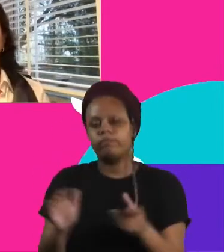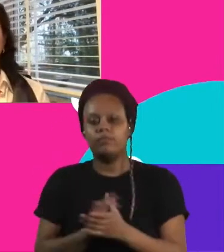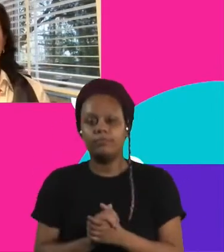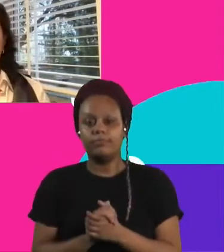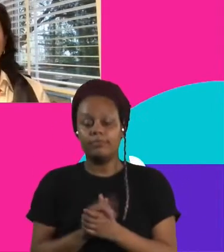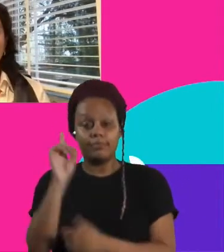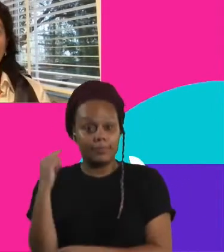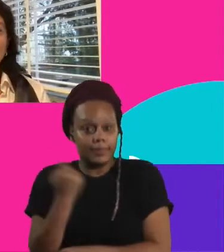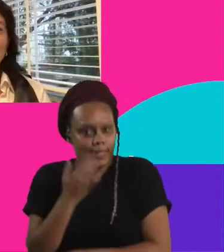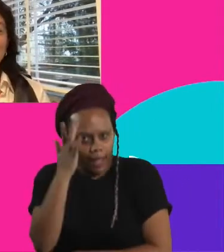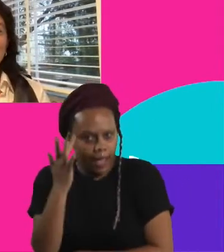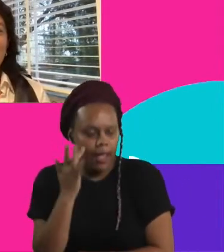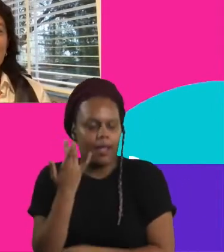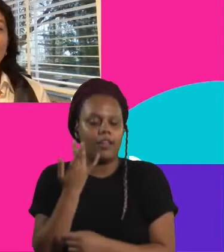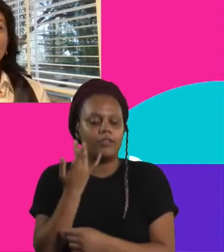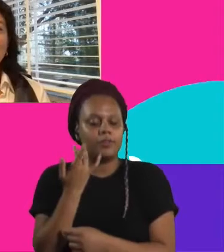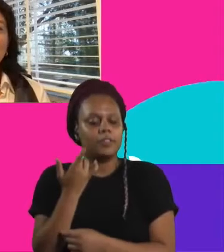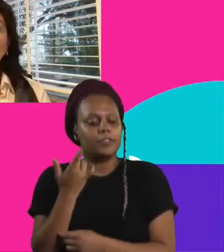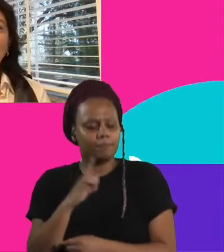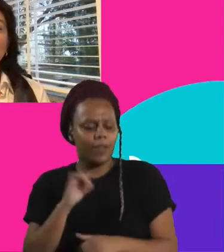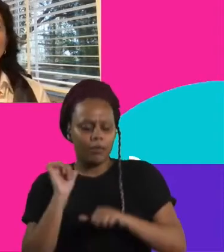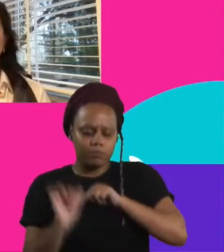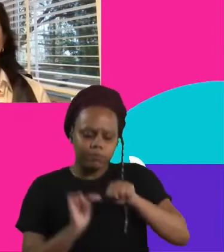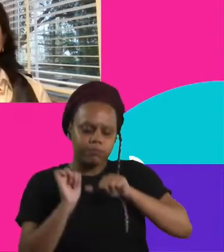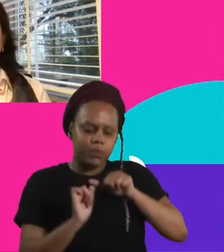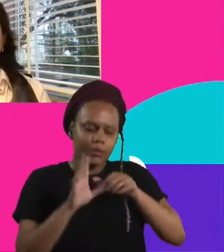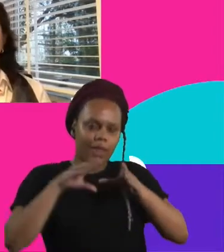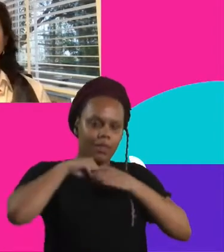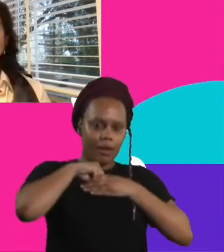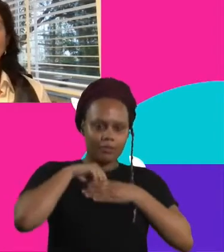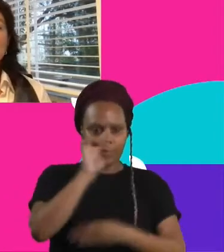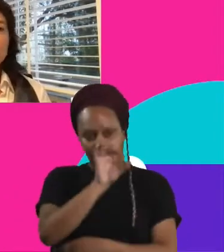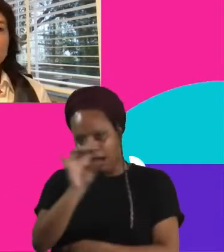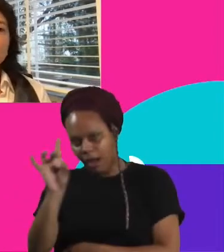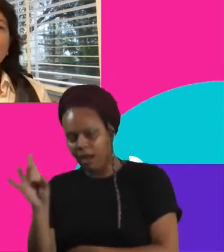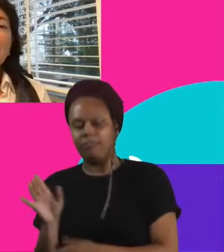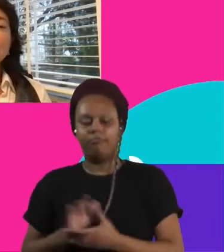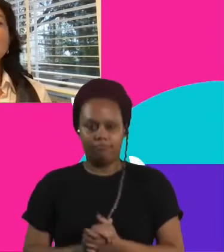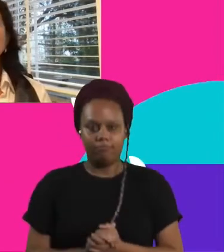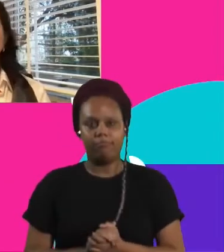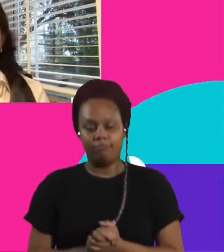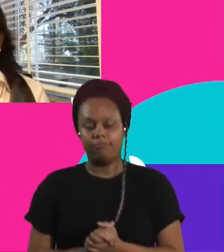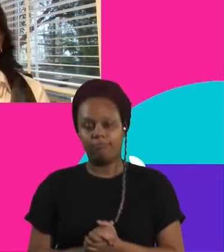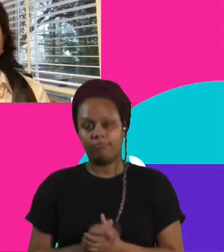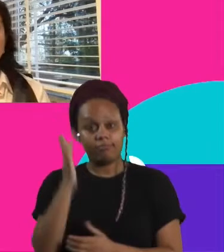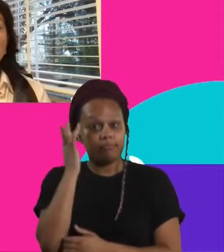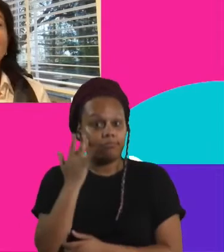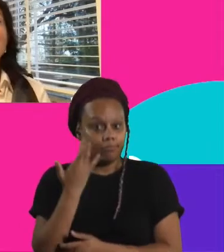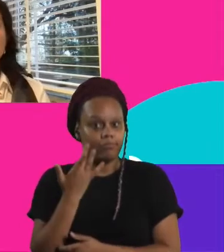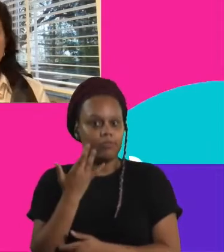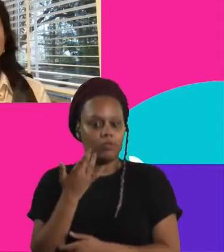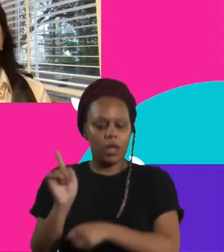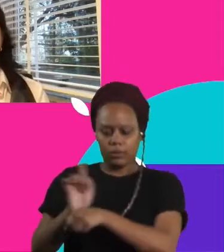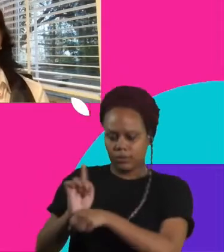acha que o vetor de mudança está muito dentro de cada um, e quando a gente acha que a gestão pública brasileira